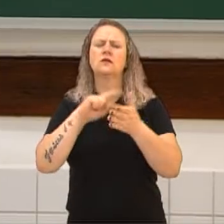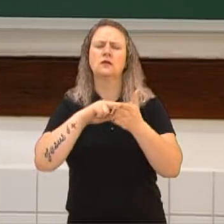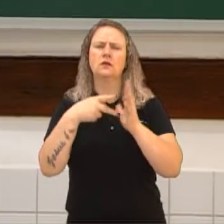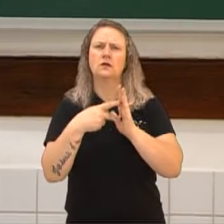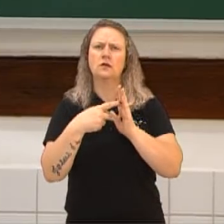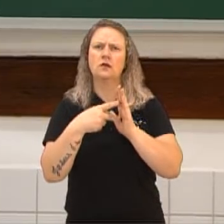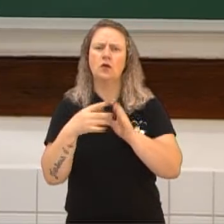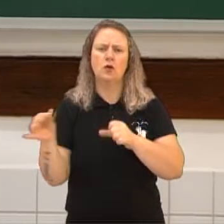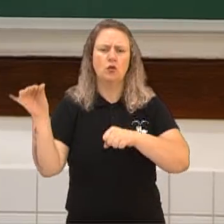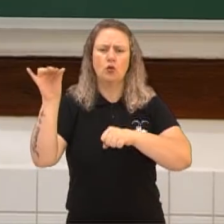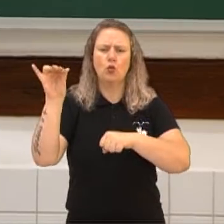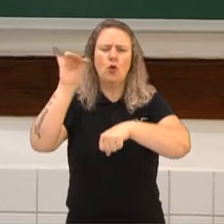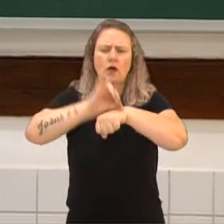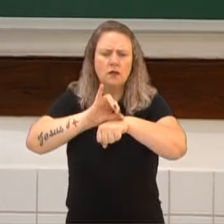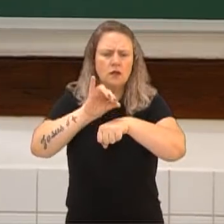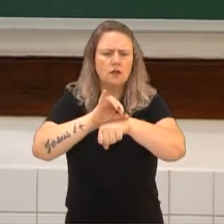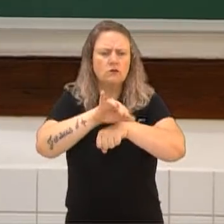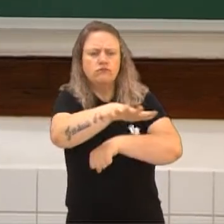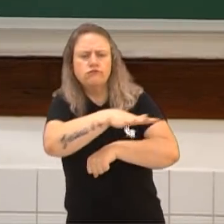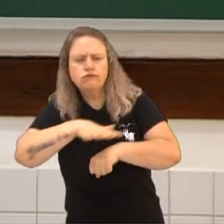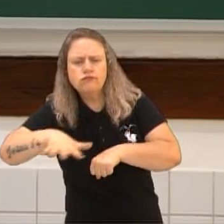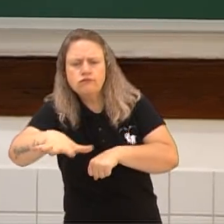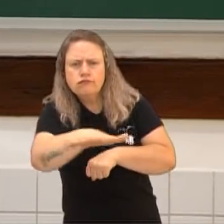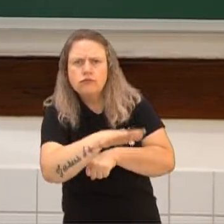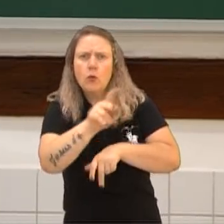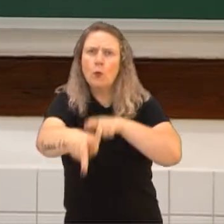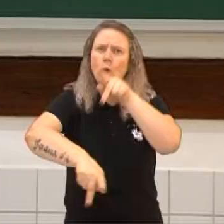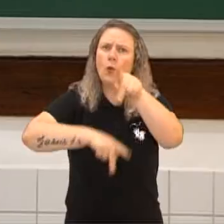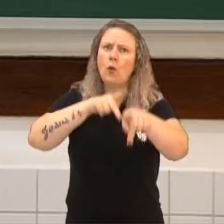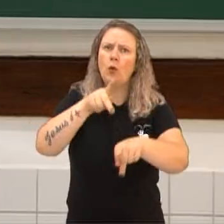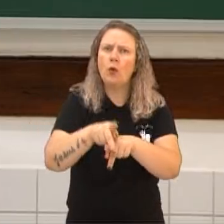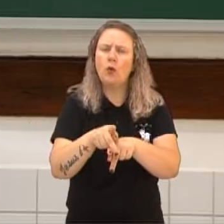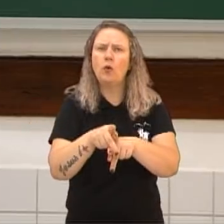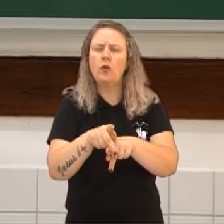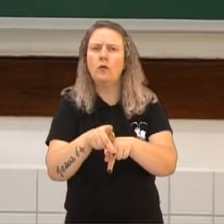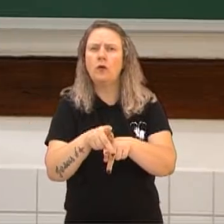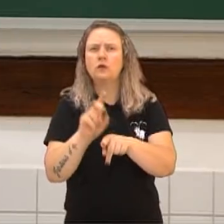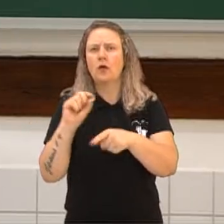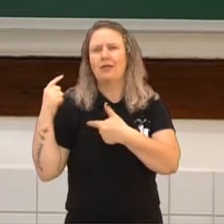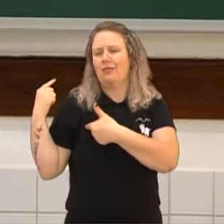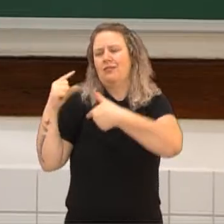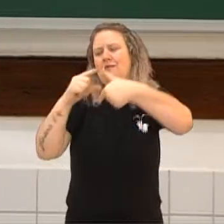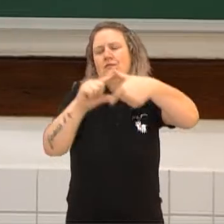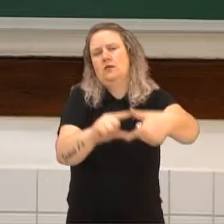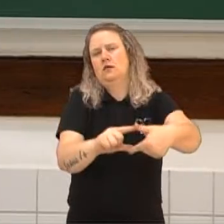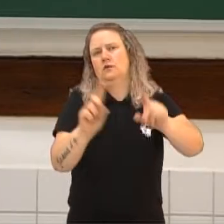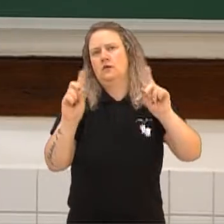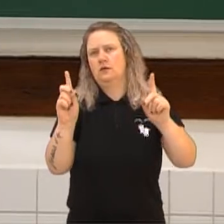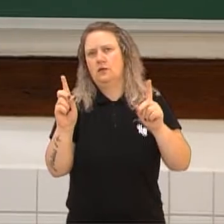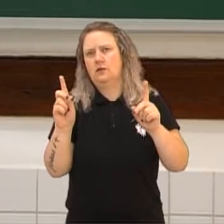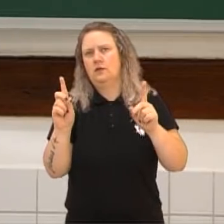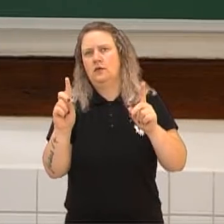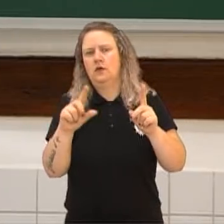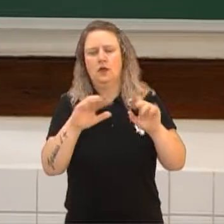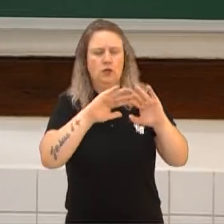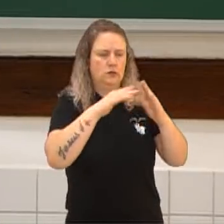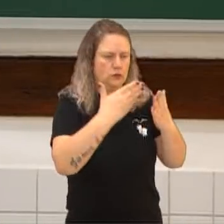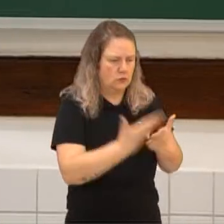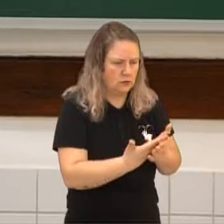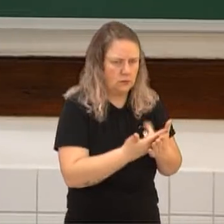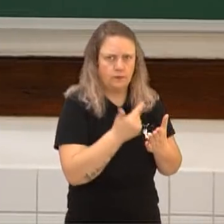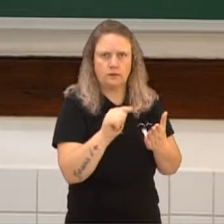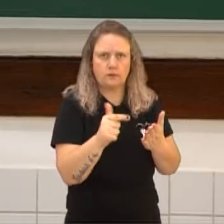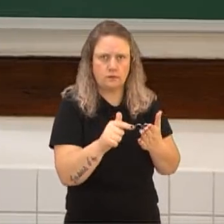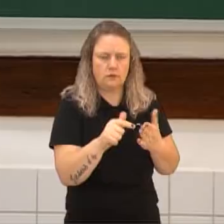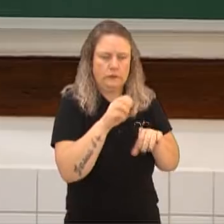no meio do povo, né? Pelo meio popular. Por meios não convencionais, sem ter uma escola para pegar